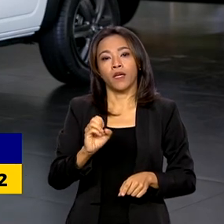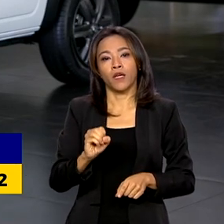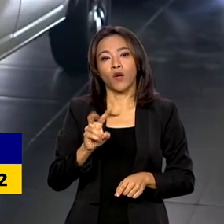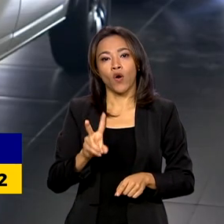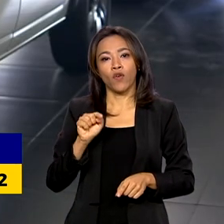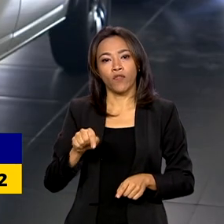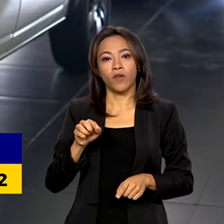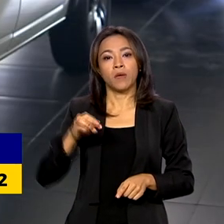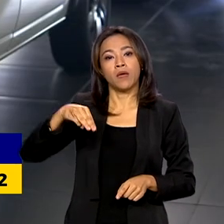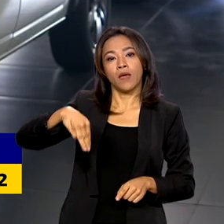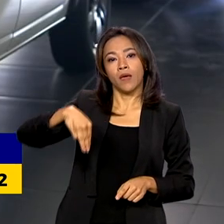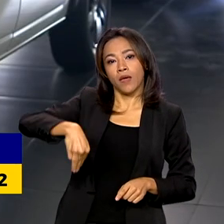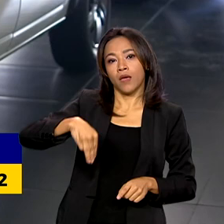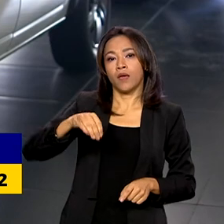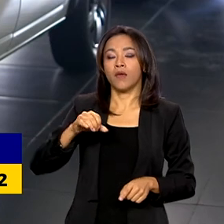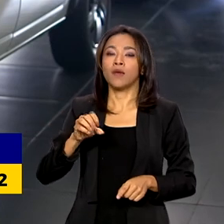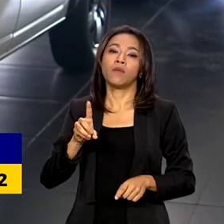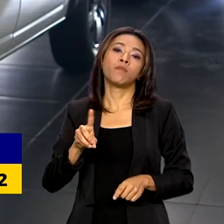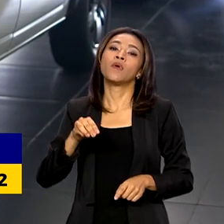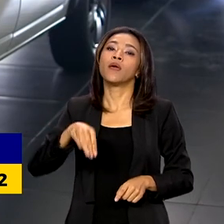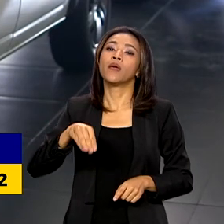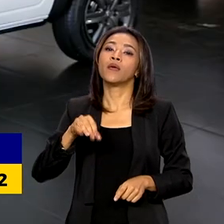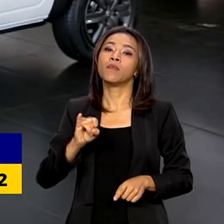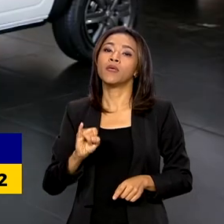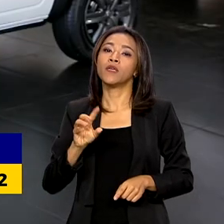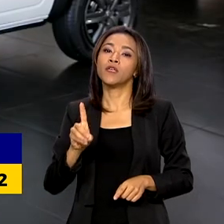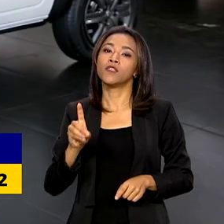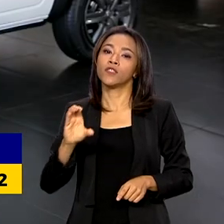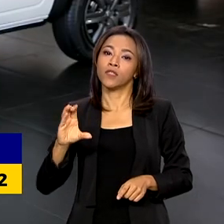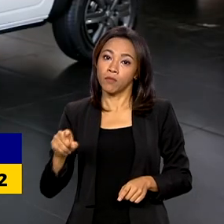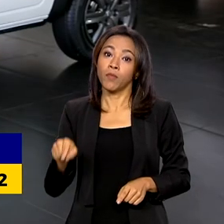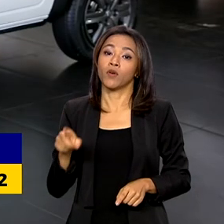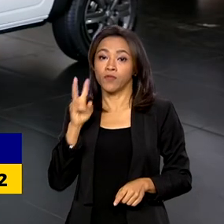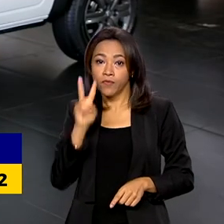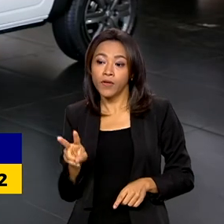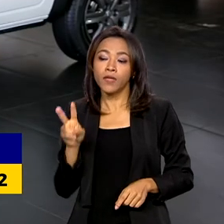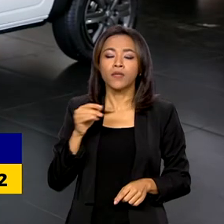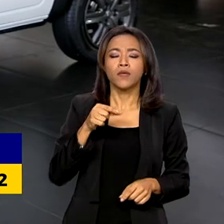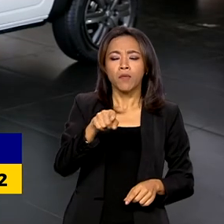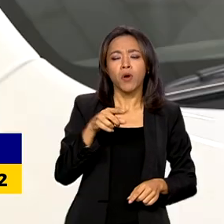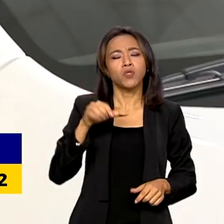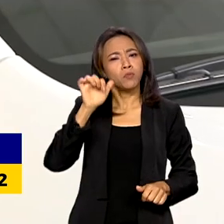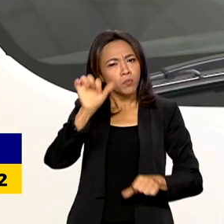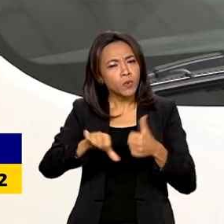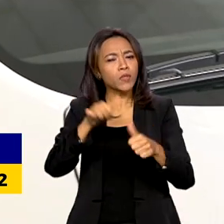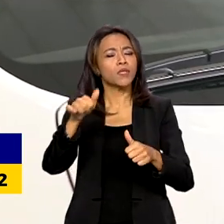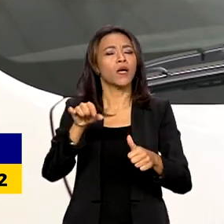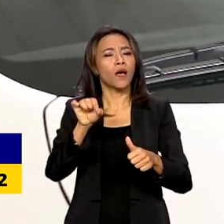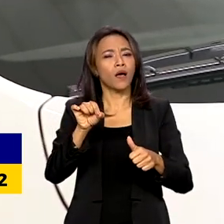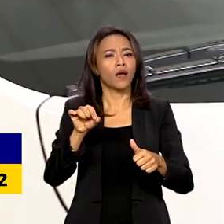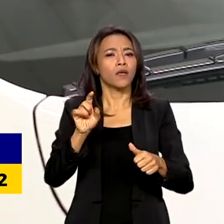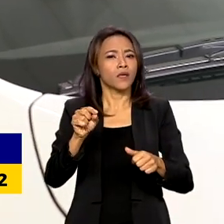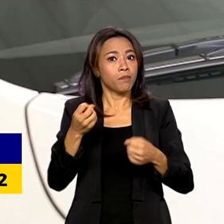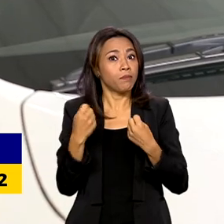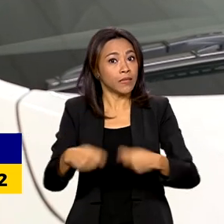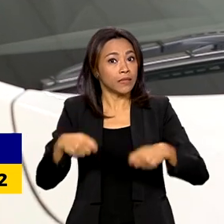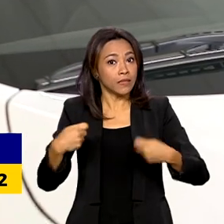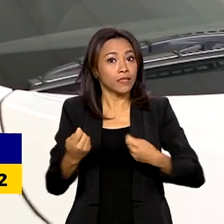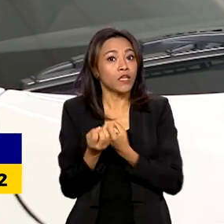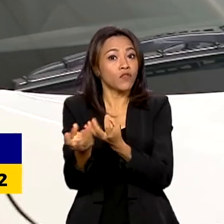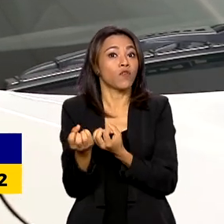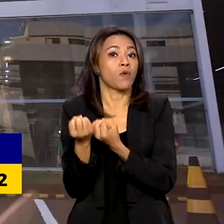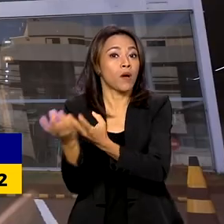gov.br/MDIC. A lista de veículos com desconto pode ser alterada pelas montadoras, que devem informar as mudanças